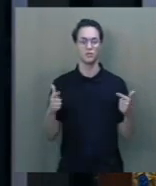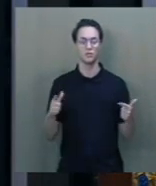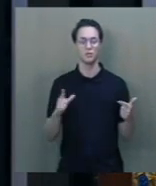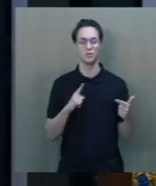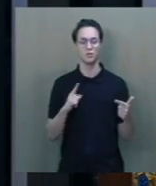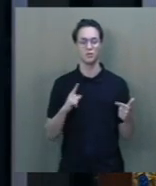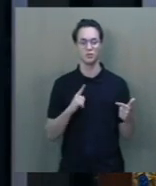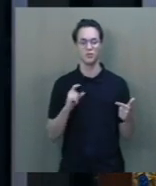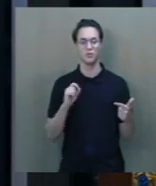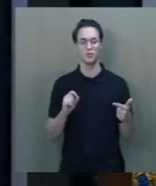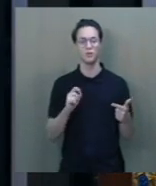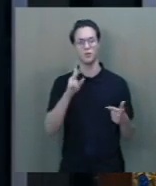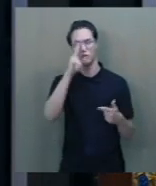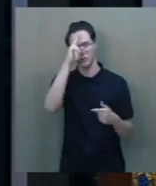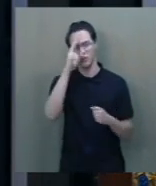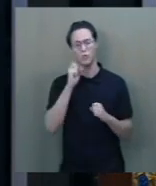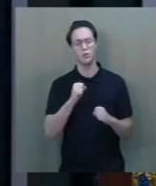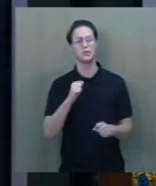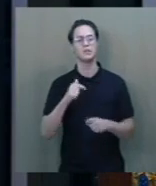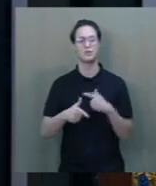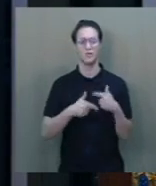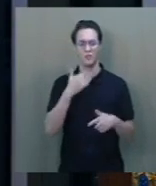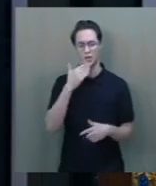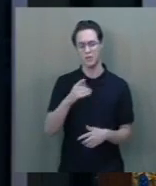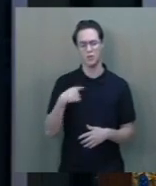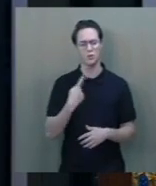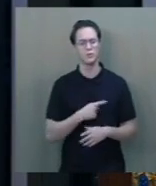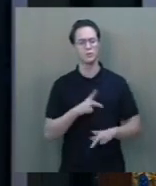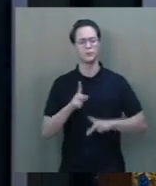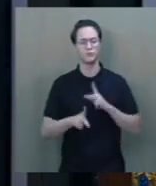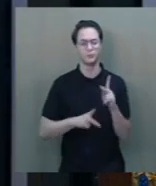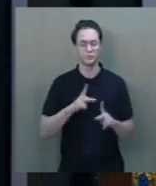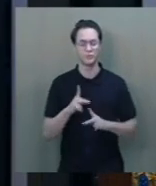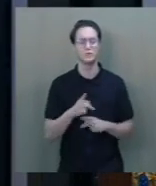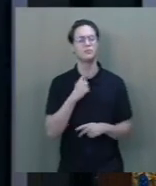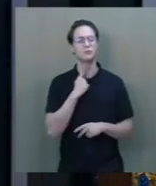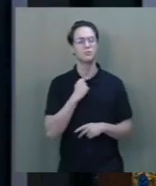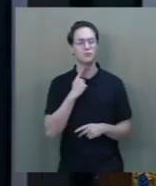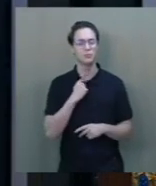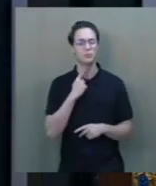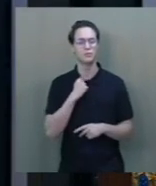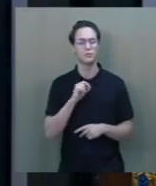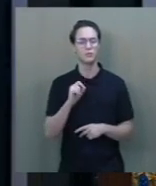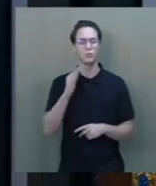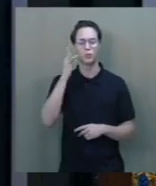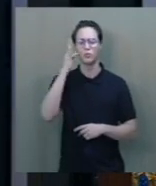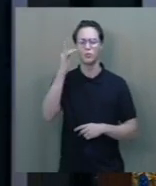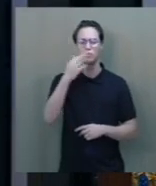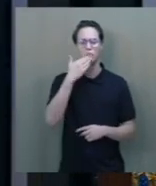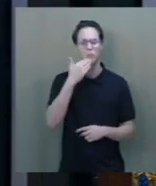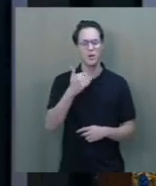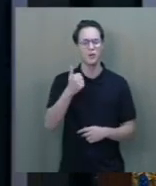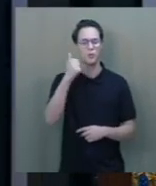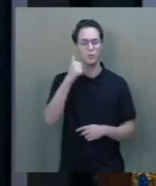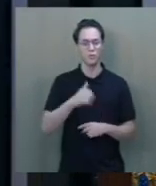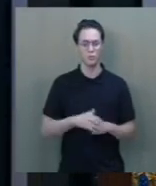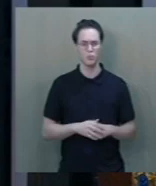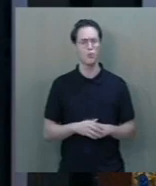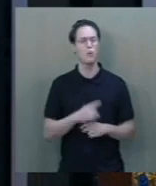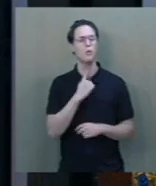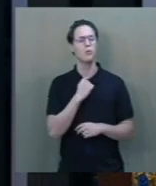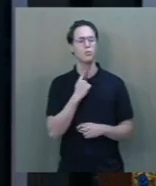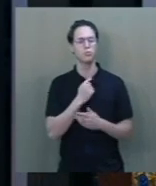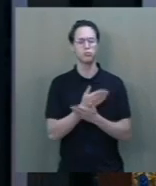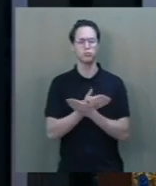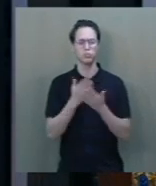casa e força para trabalhar pelo nosso povo. Desejo a essa casa um futuro da melhor qualidade. Desejo aos